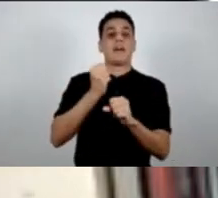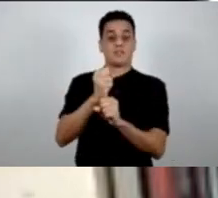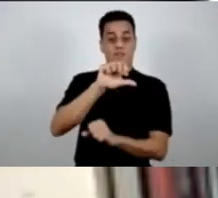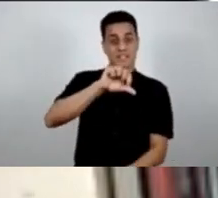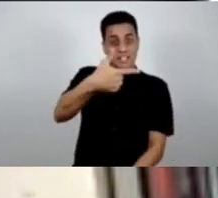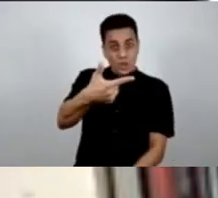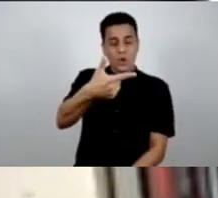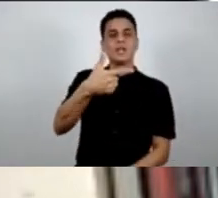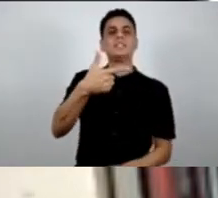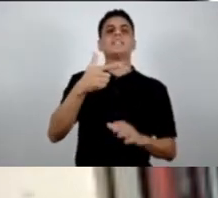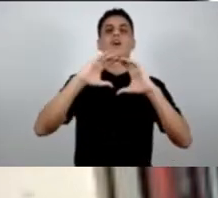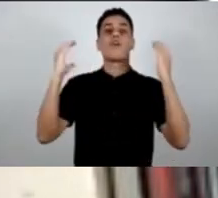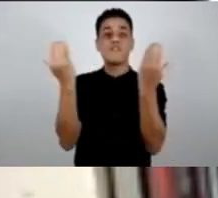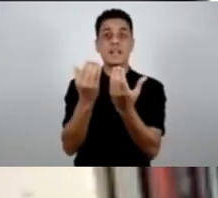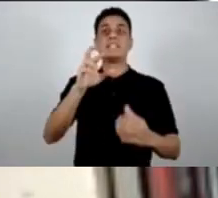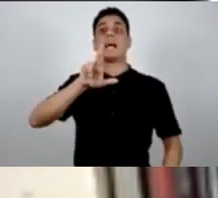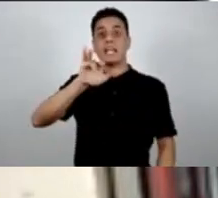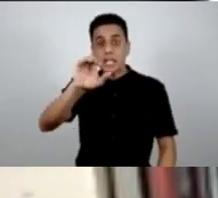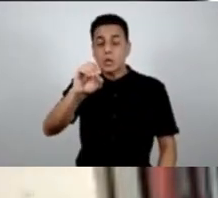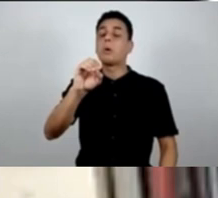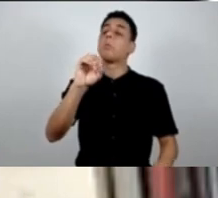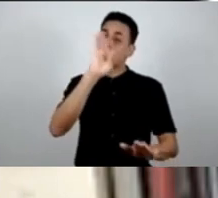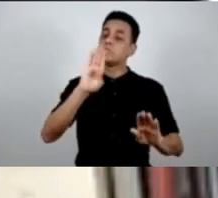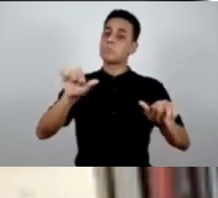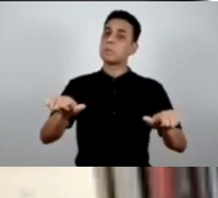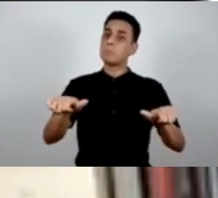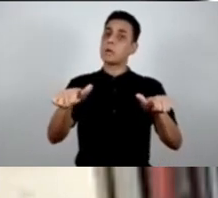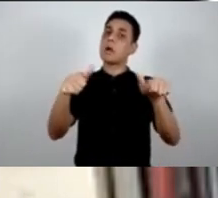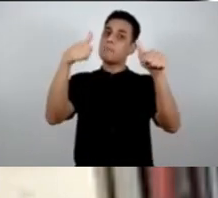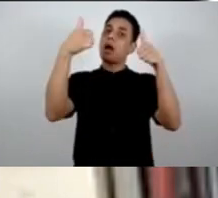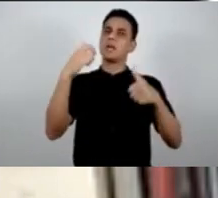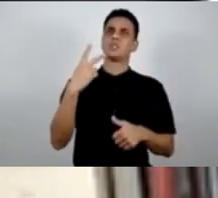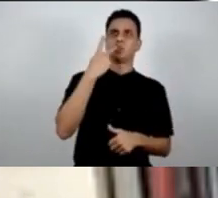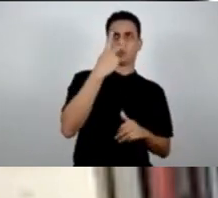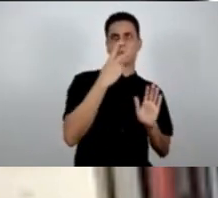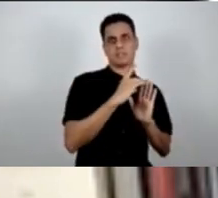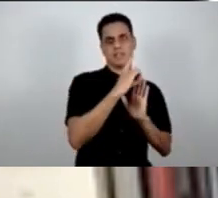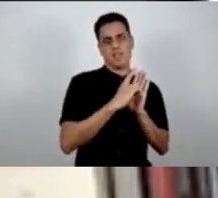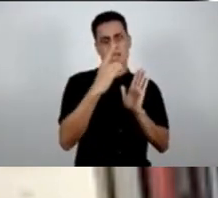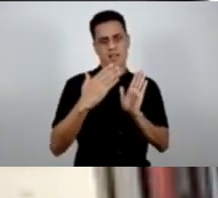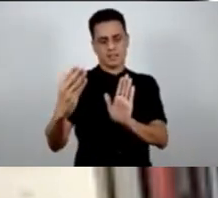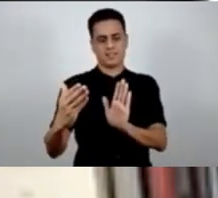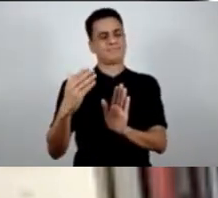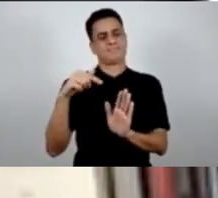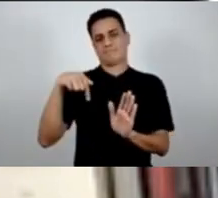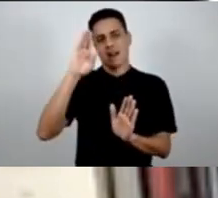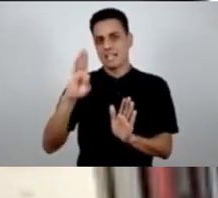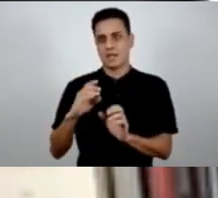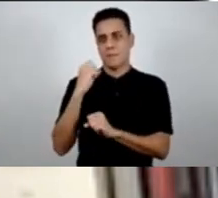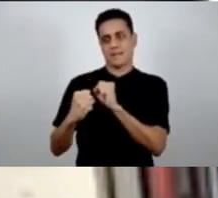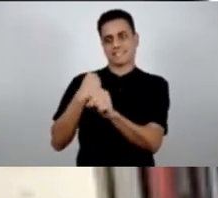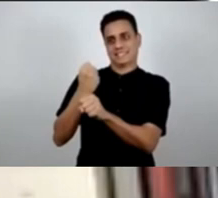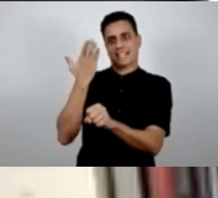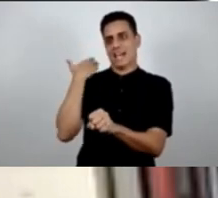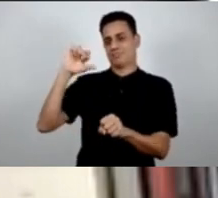imagem melhorou muito e vinha melhorando muito. Nas últimas 2 décadas, não é mais o caso hoje, desde o ano passado, mas nas